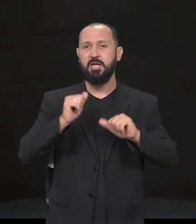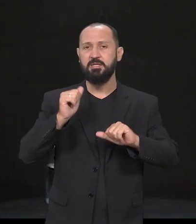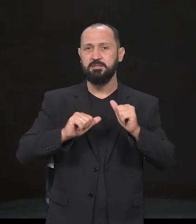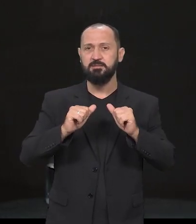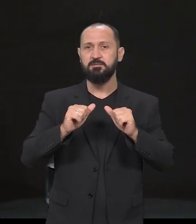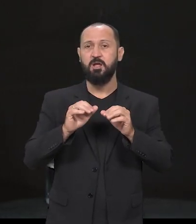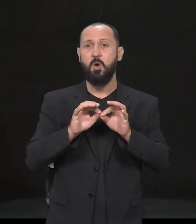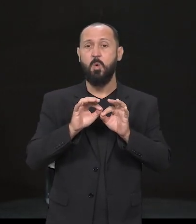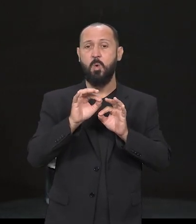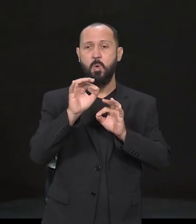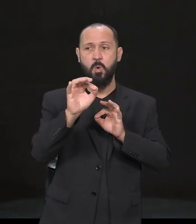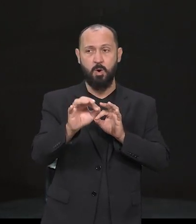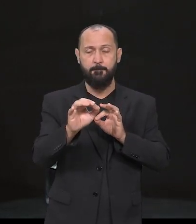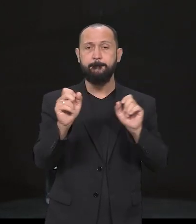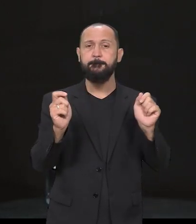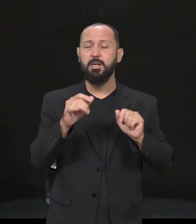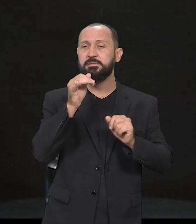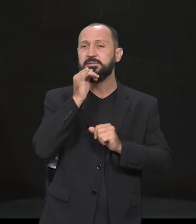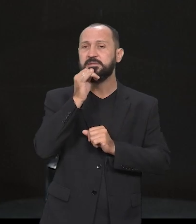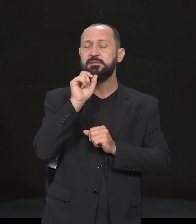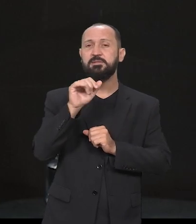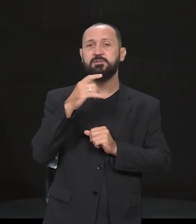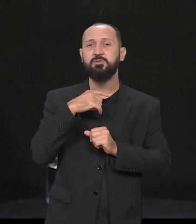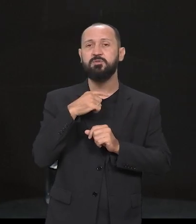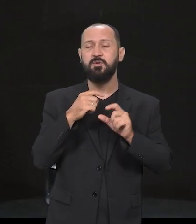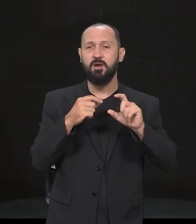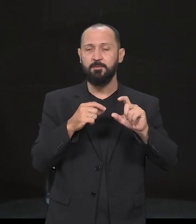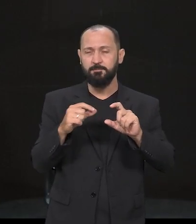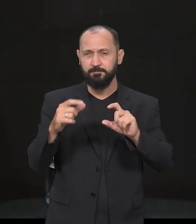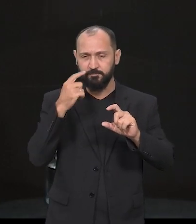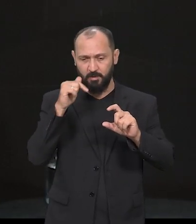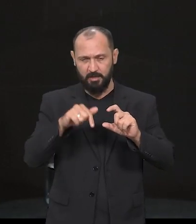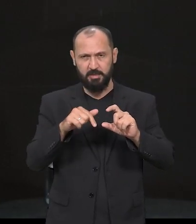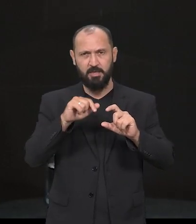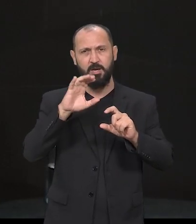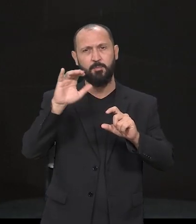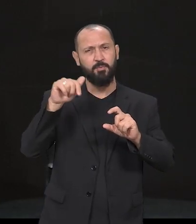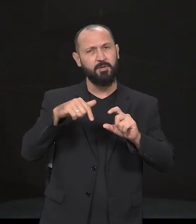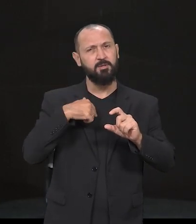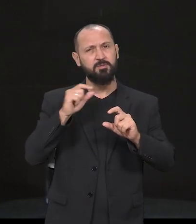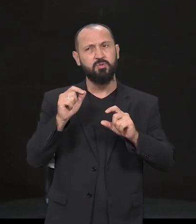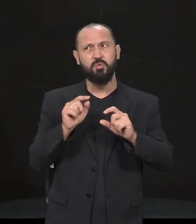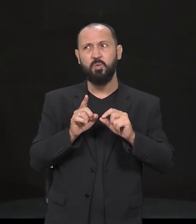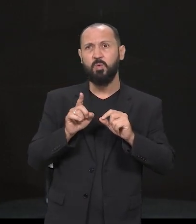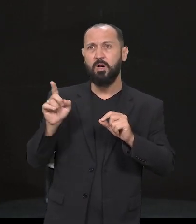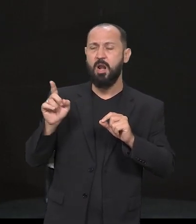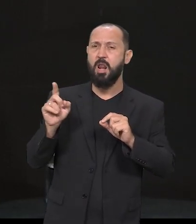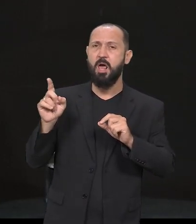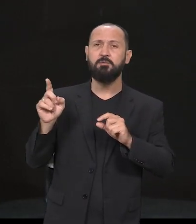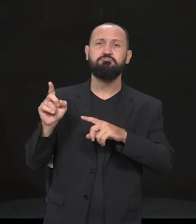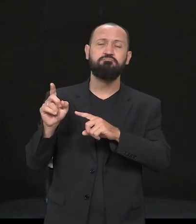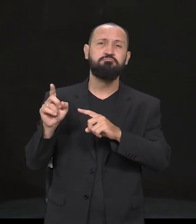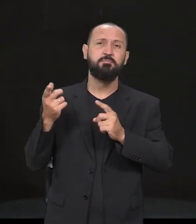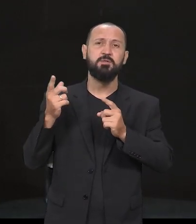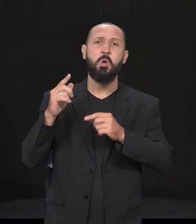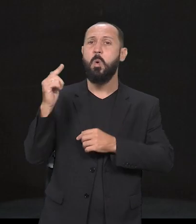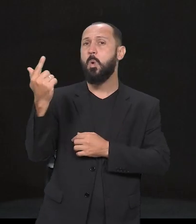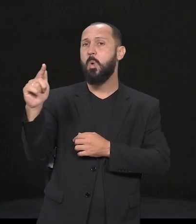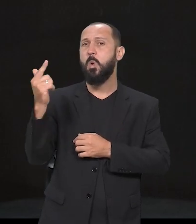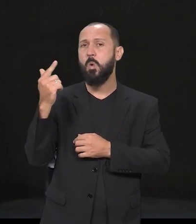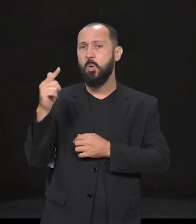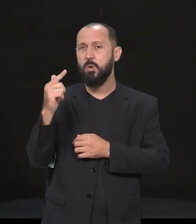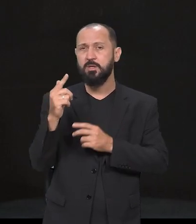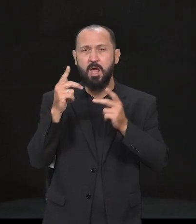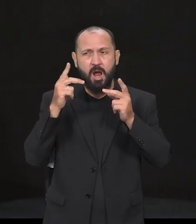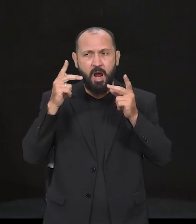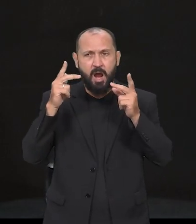análise remotamente. Então, por exemplo, se eu tiver uma peça questionada aqui em Campo Grande e uma peça questionada lá em Goiás,